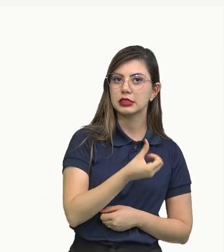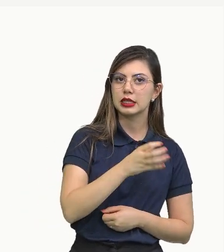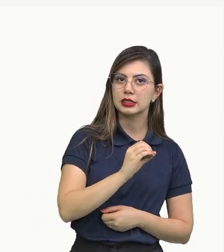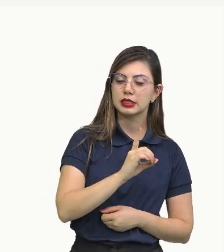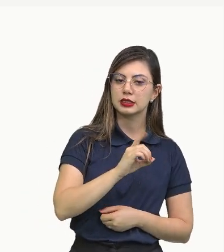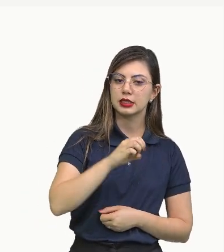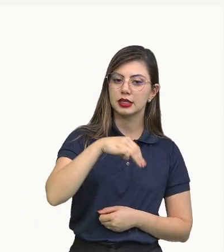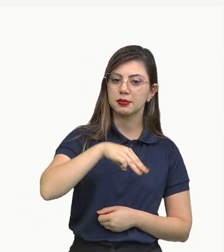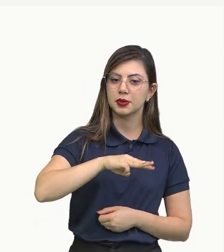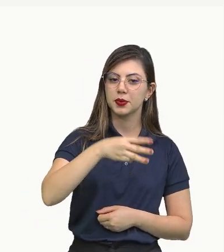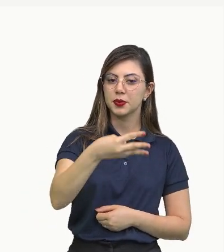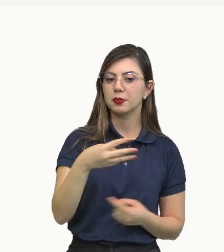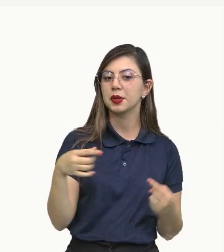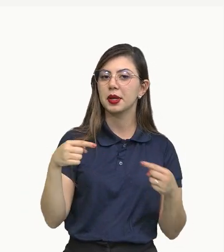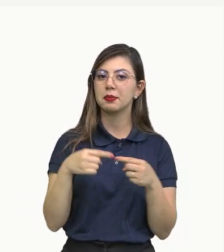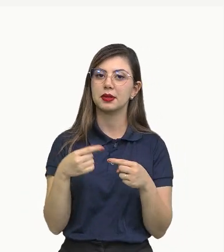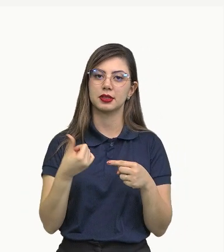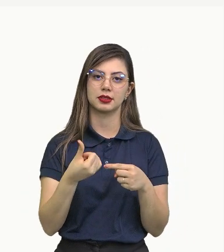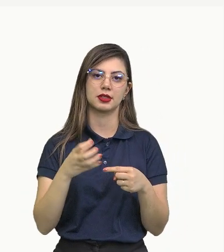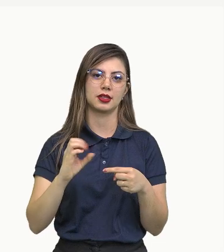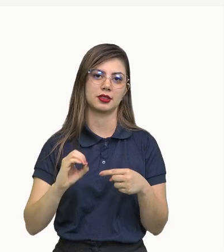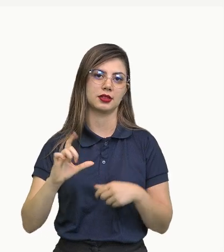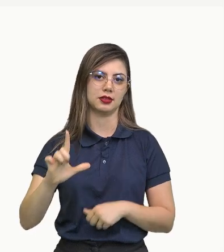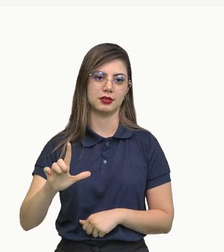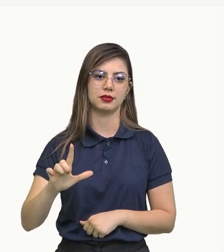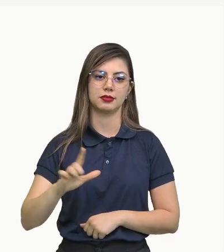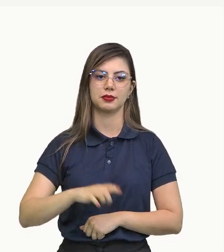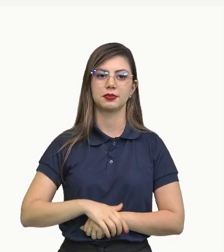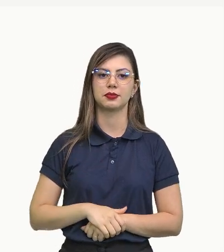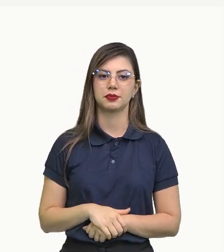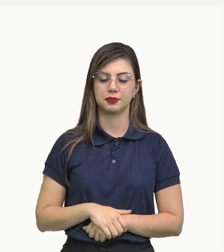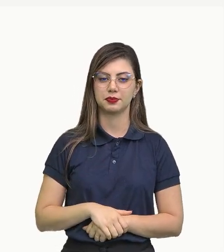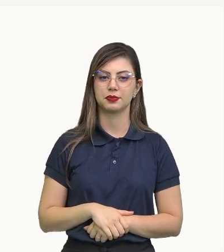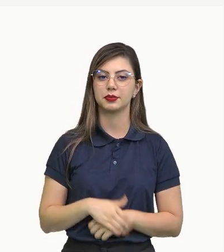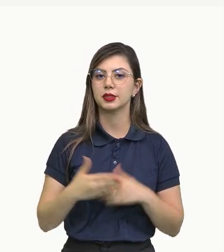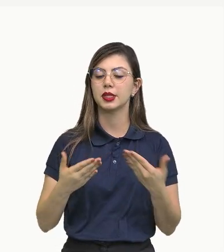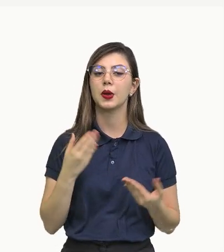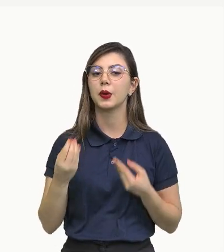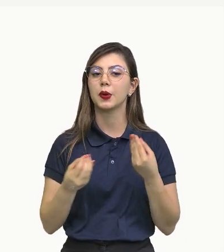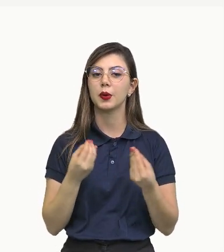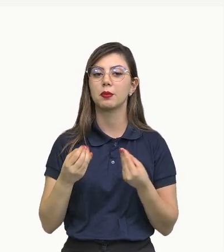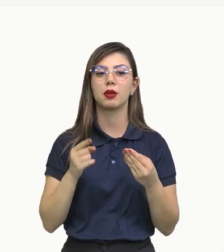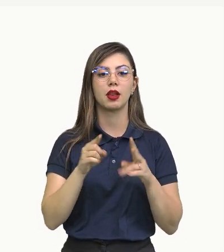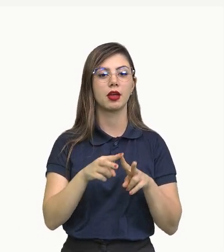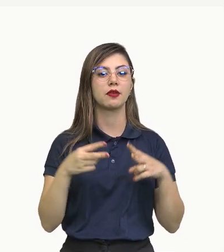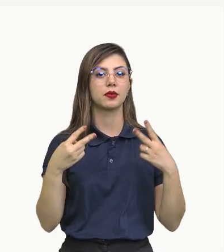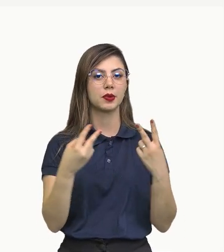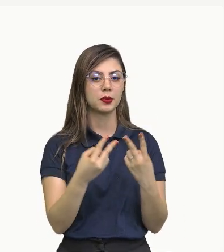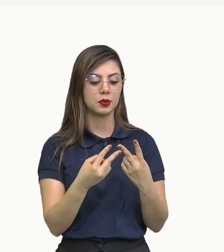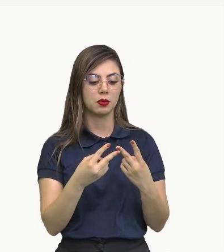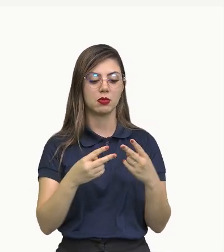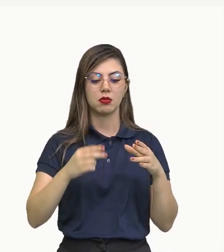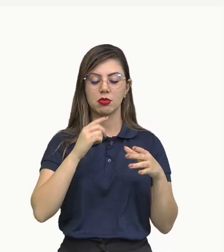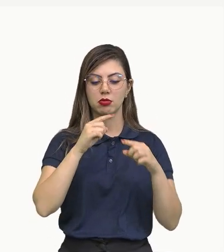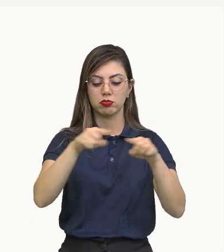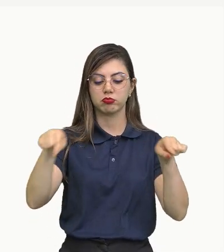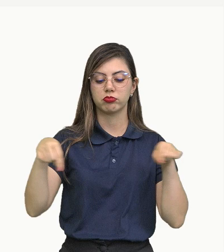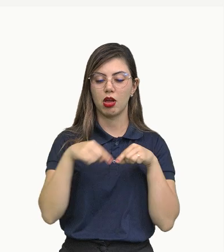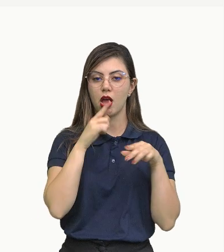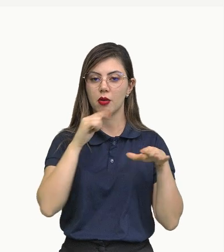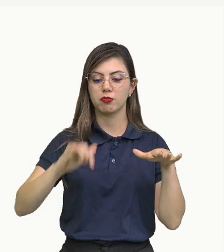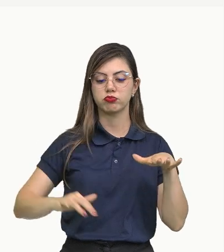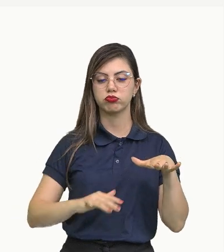a capacidade é de 60 litros. Aí fica aí, o volume do aquário é de 60